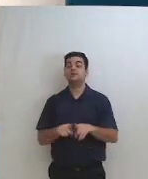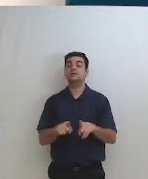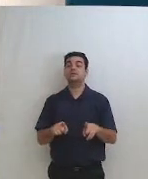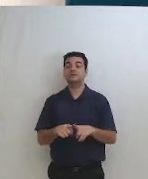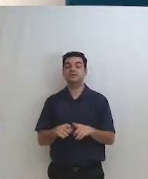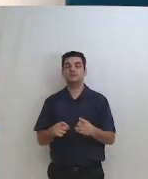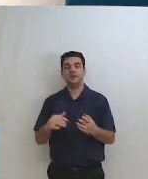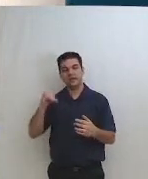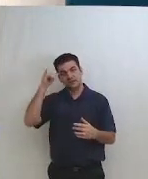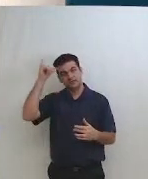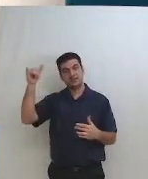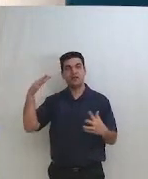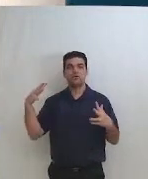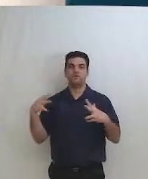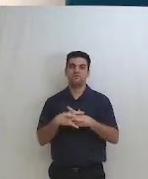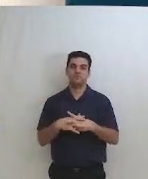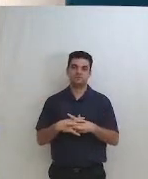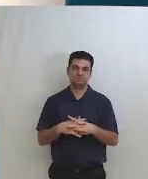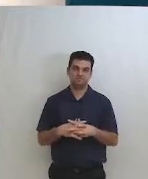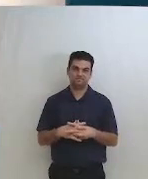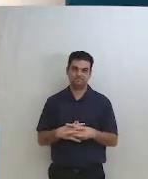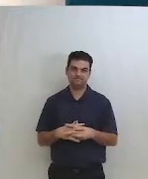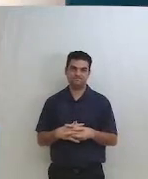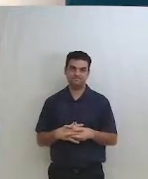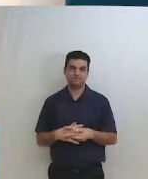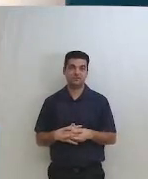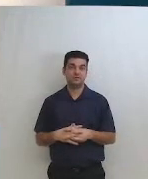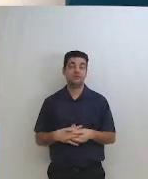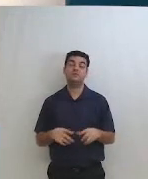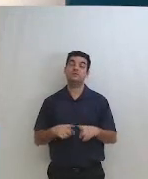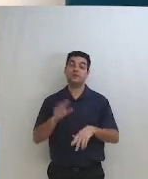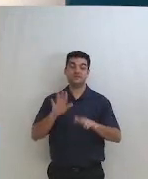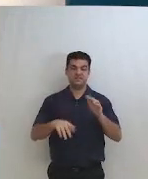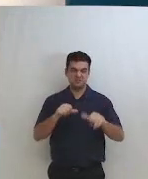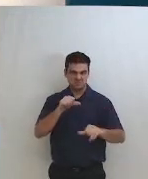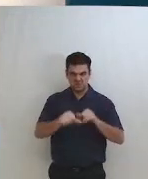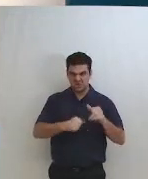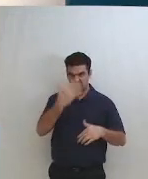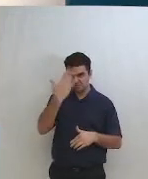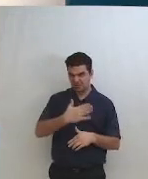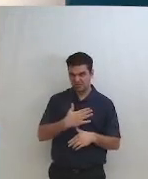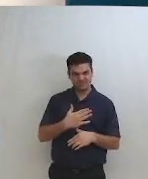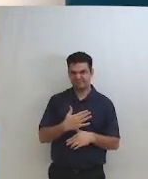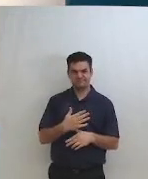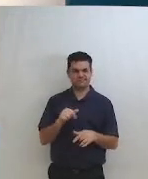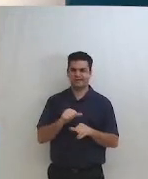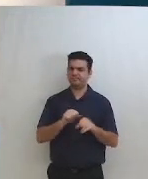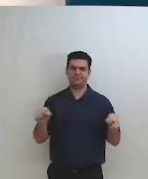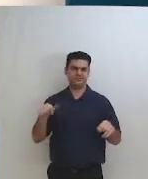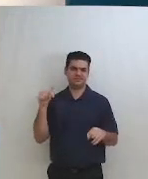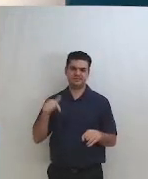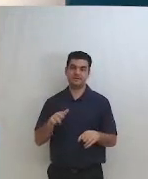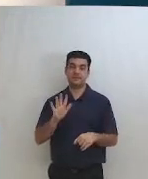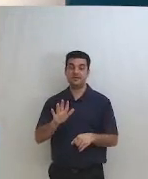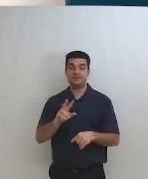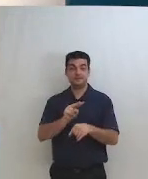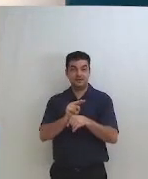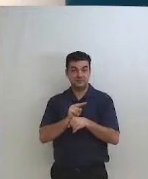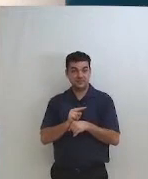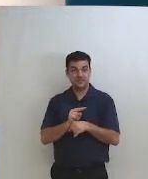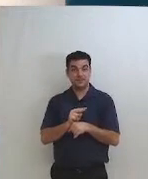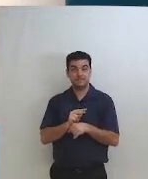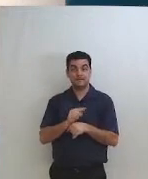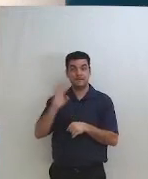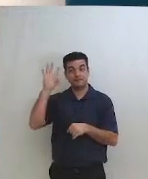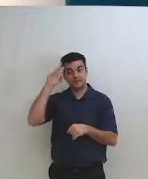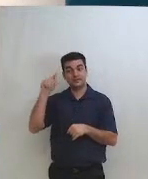fato probatório, porque é verdade, ao ver da defesa, deve ser determinado que o juízo